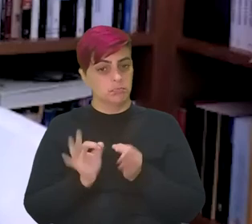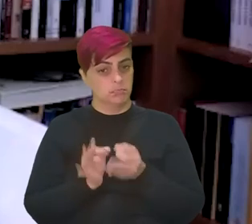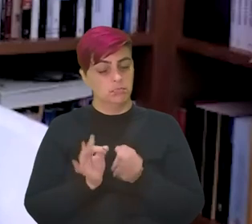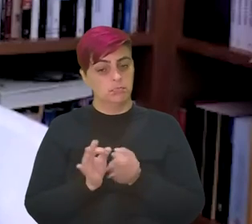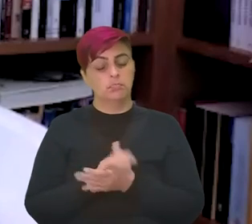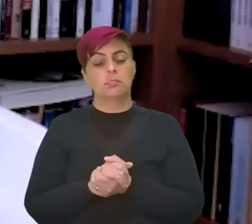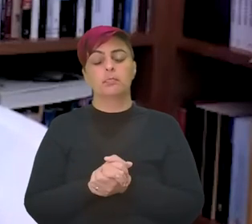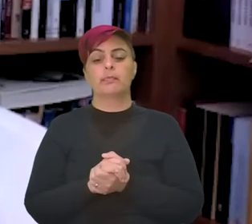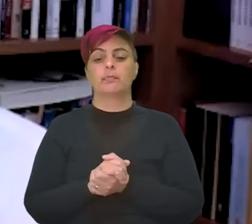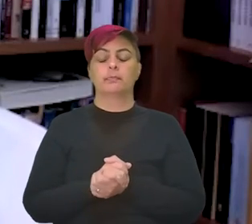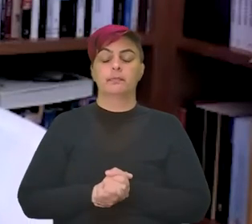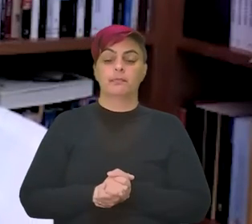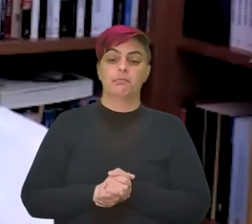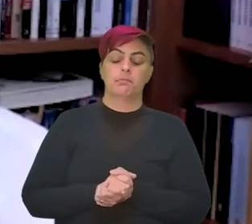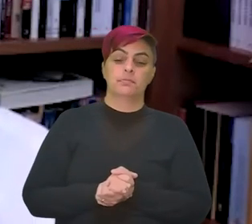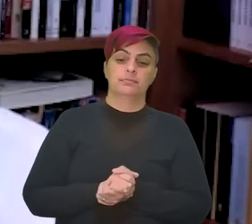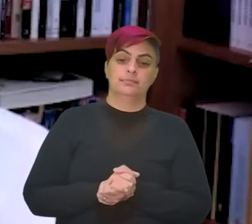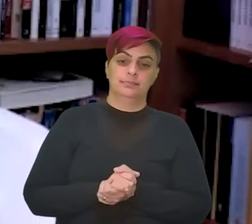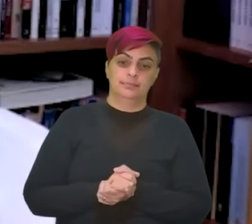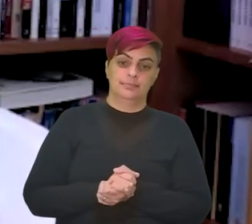complementa muito o que ficou, talvez,